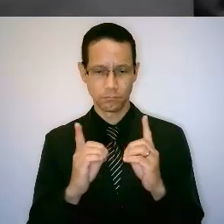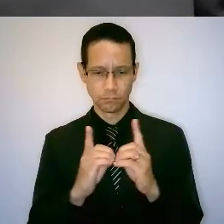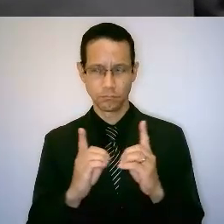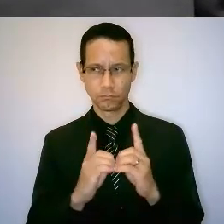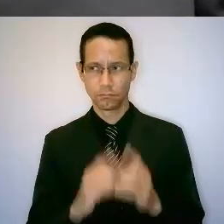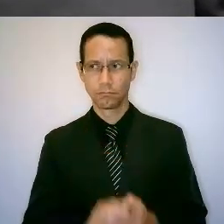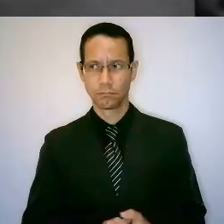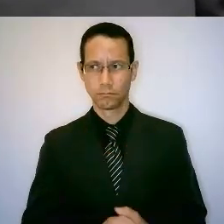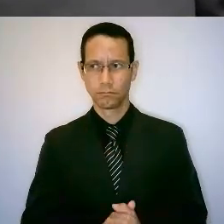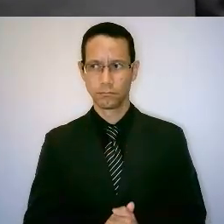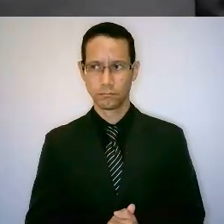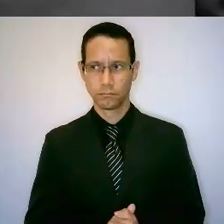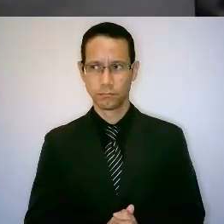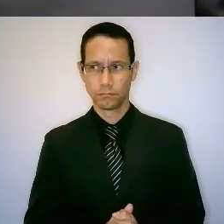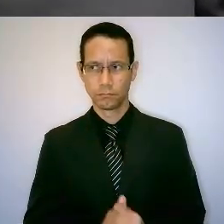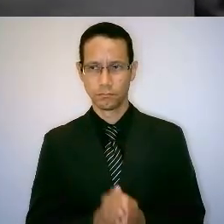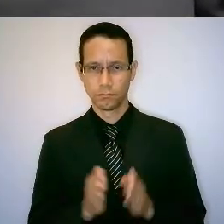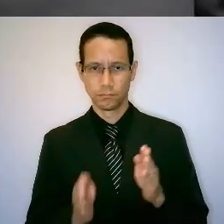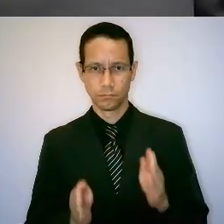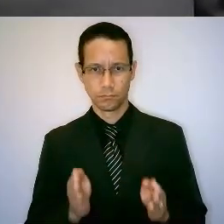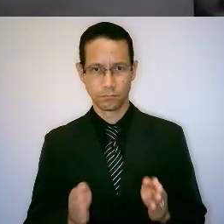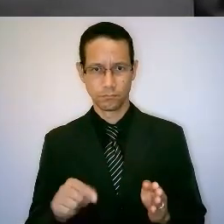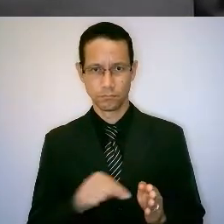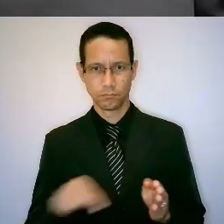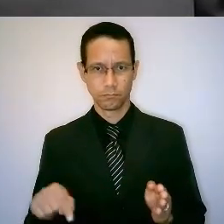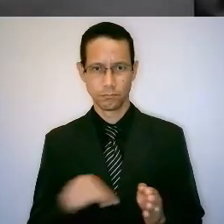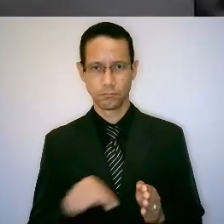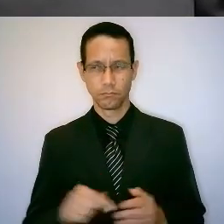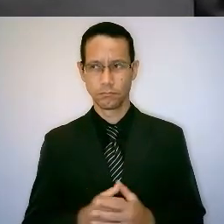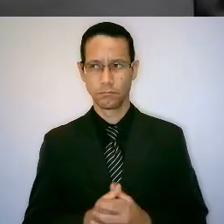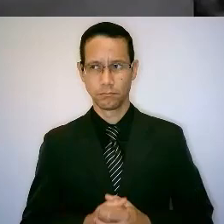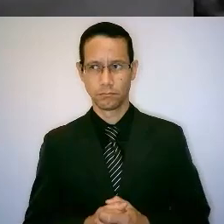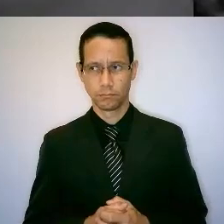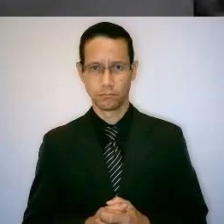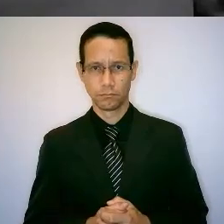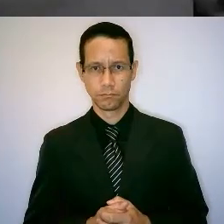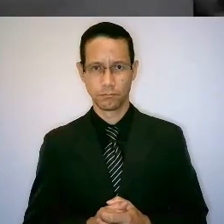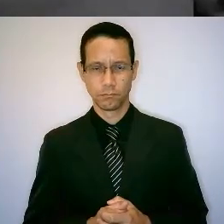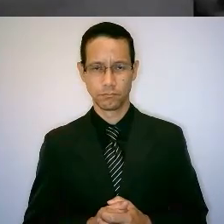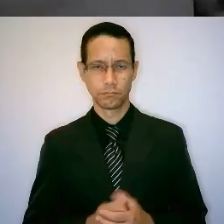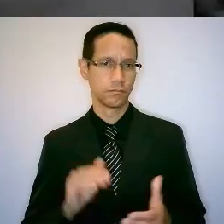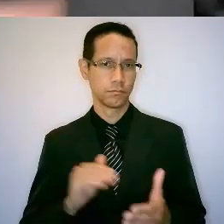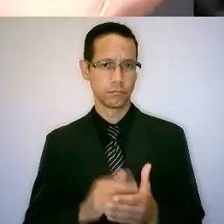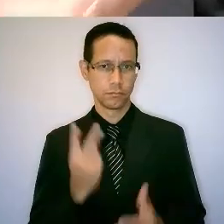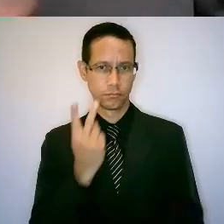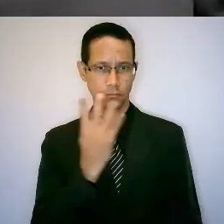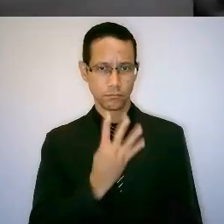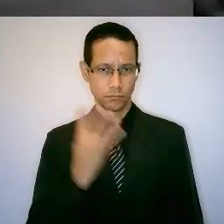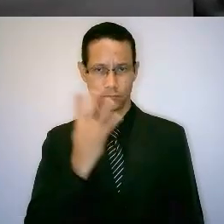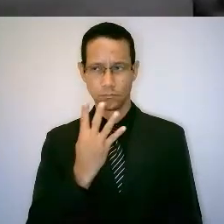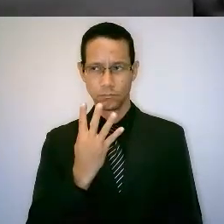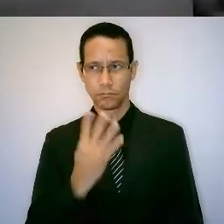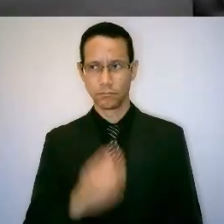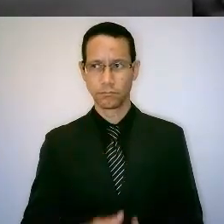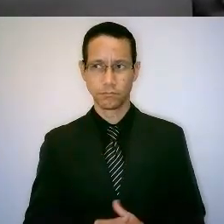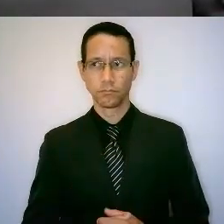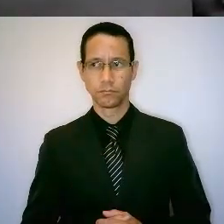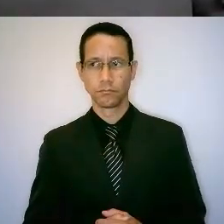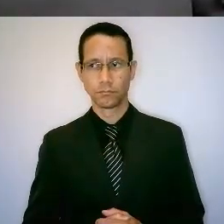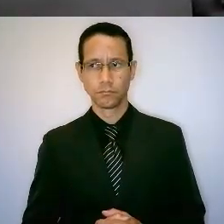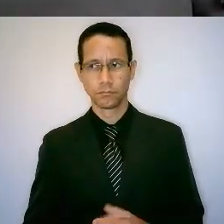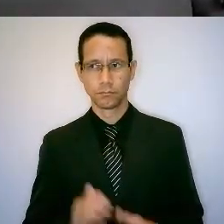né o nosso prazo que nós admitimos com 24 horas este aqui tá